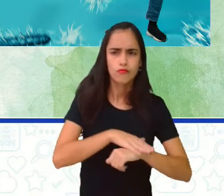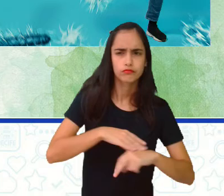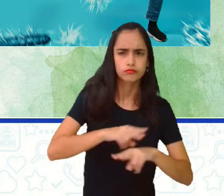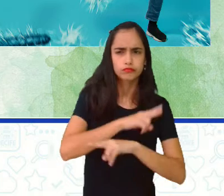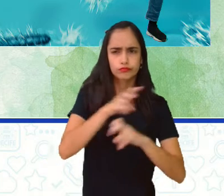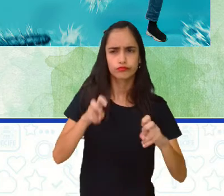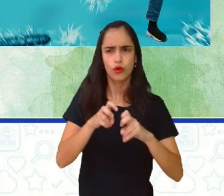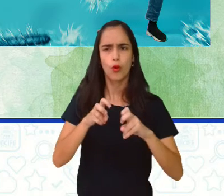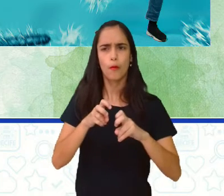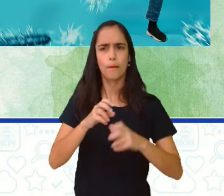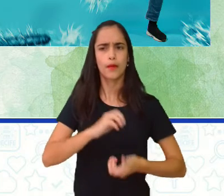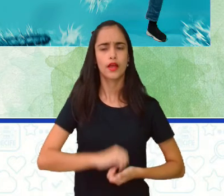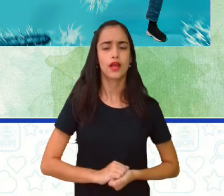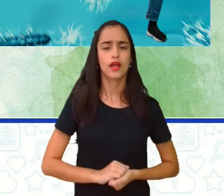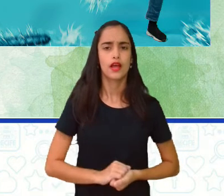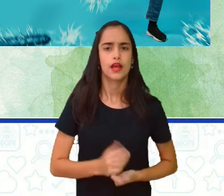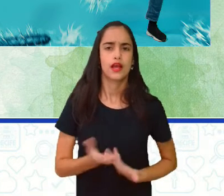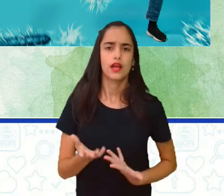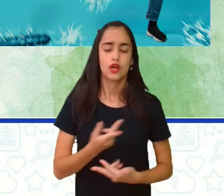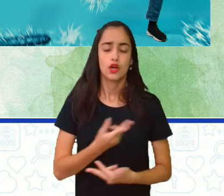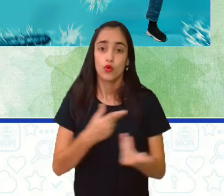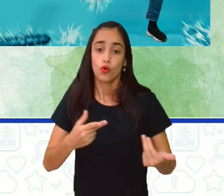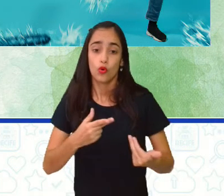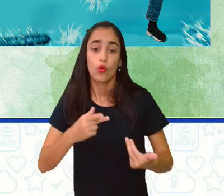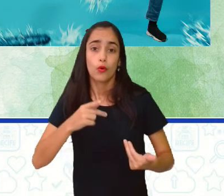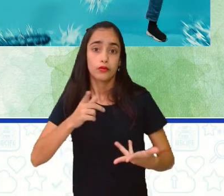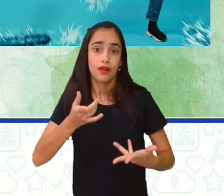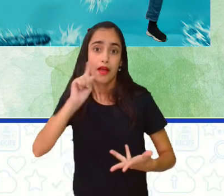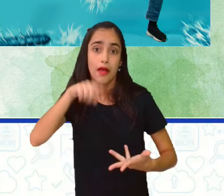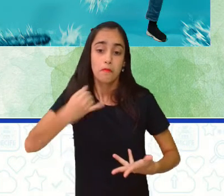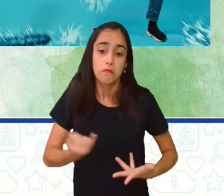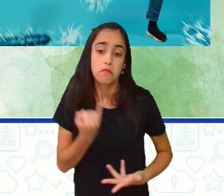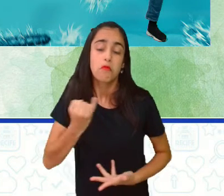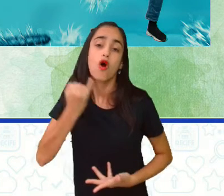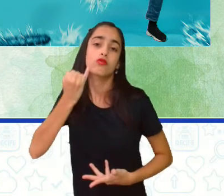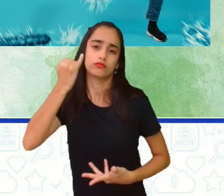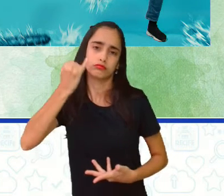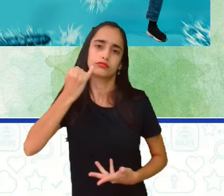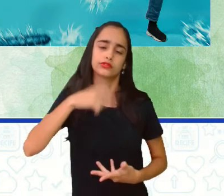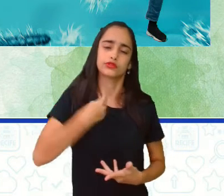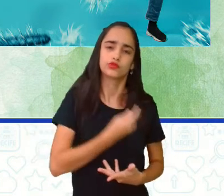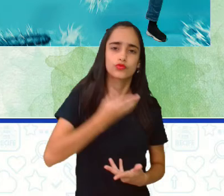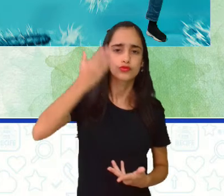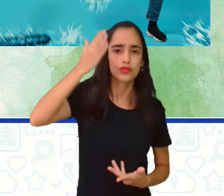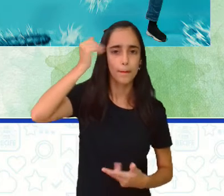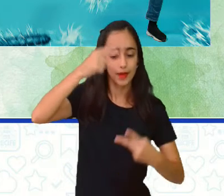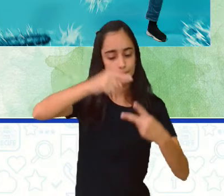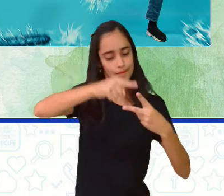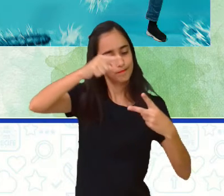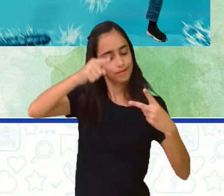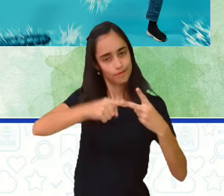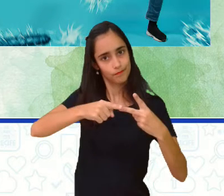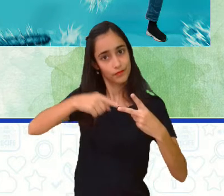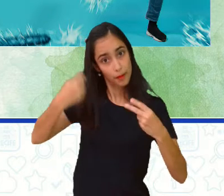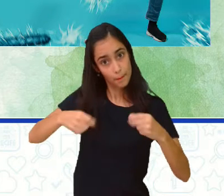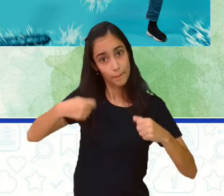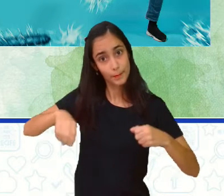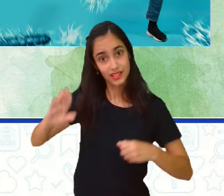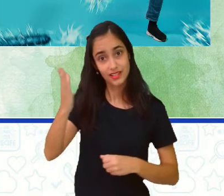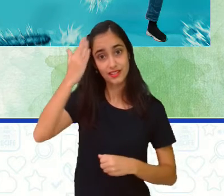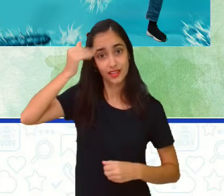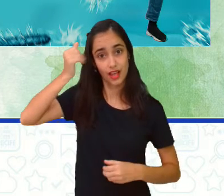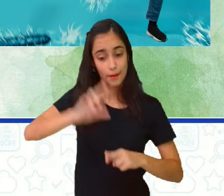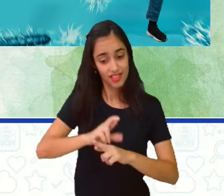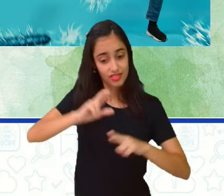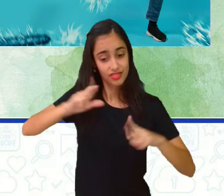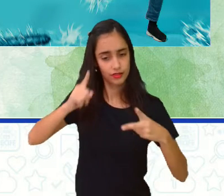gente ter essas duas informações. A gente precisa, para estudar o sistema imunológico, saber a